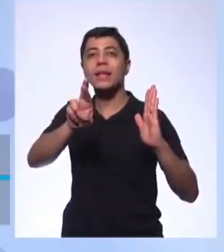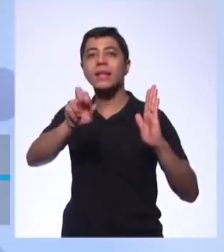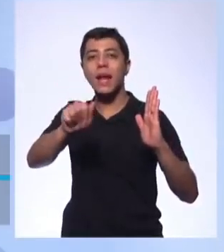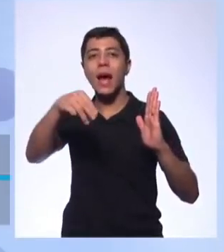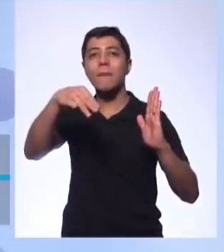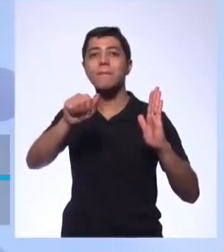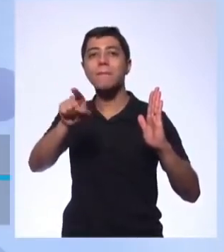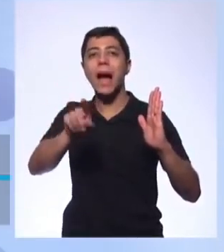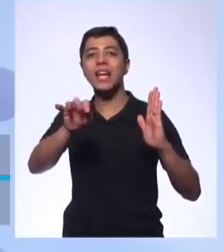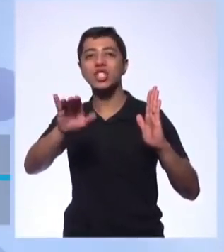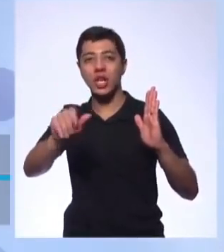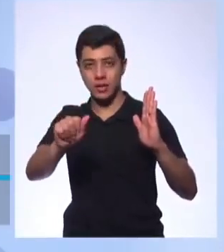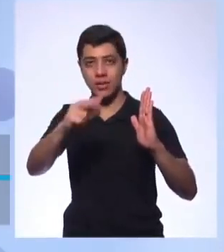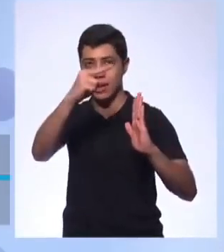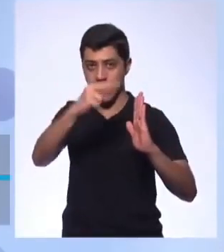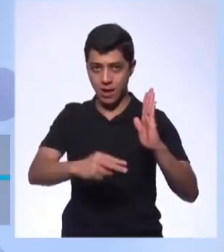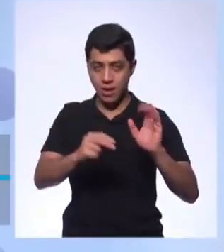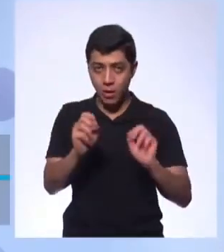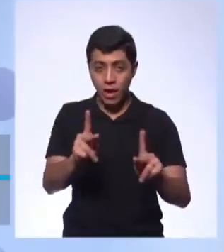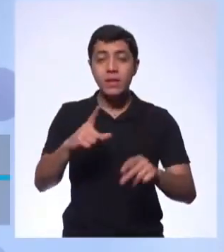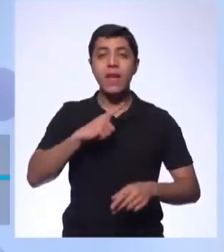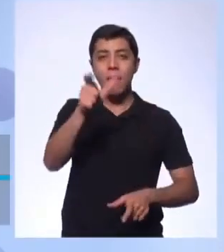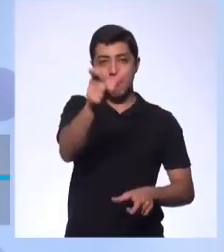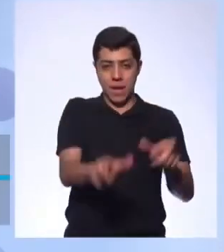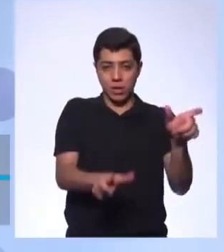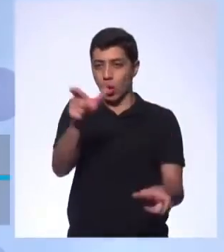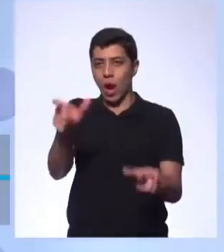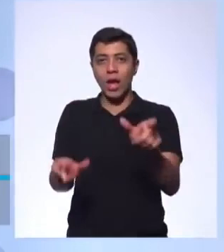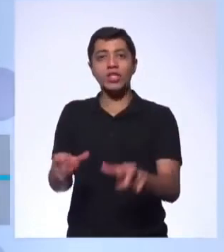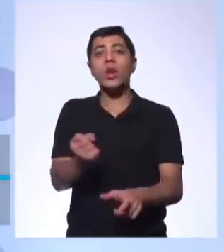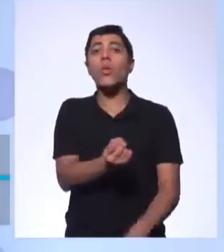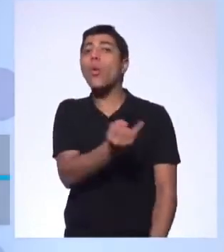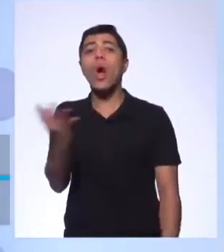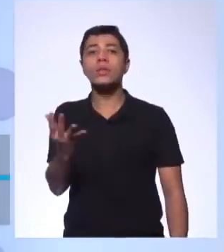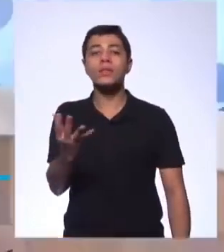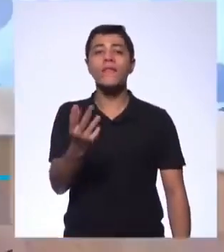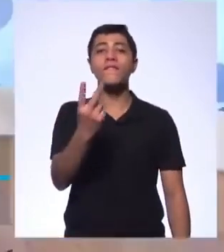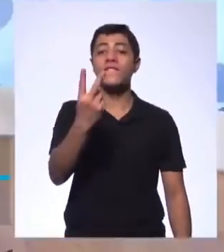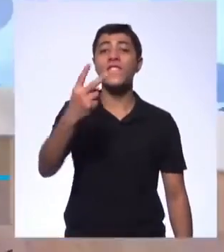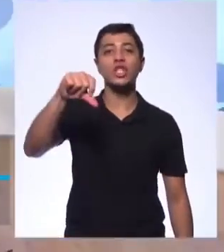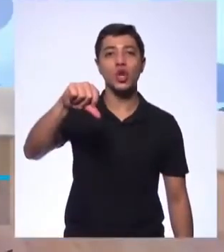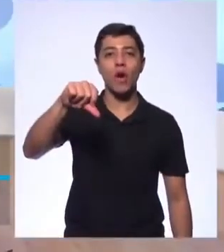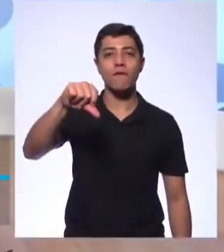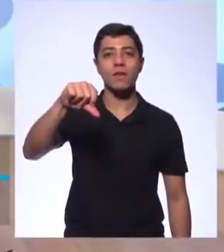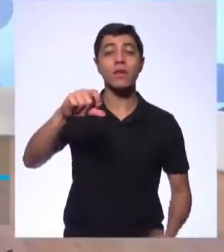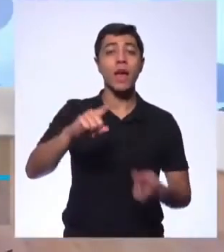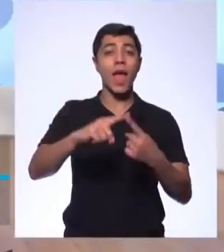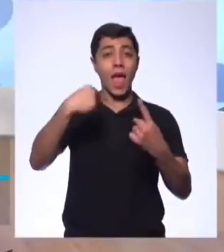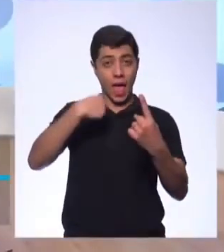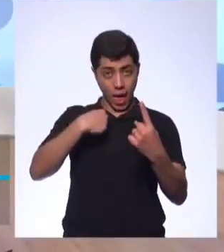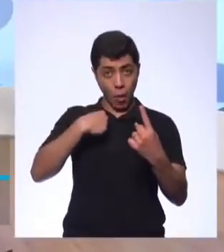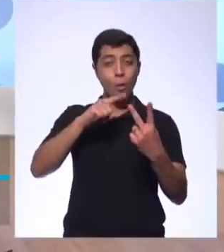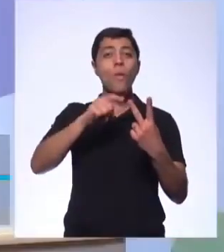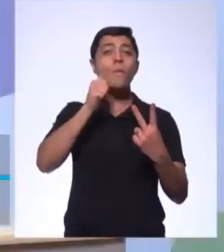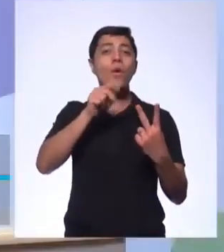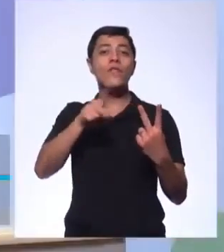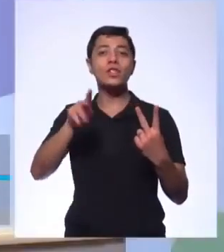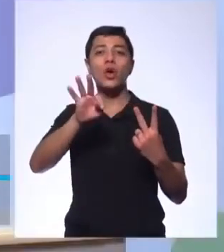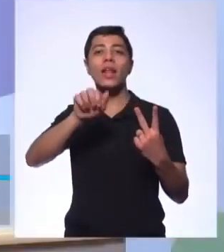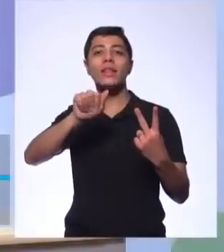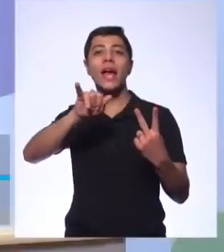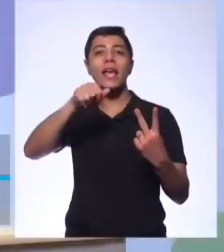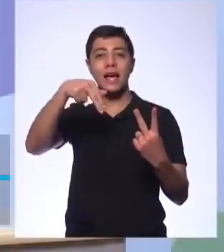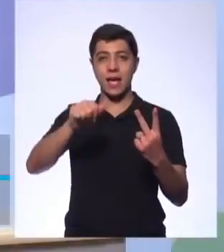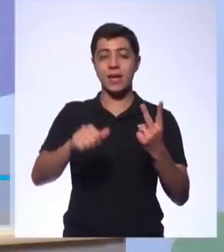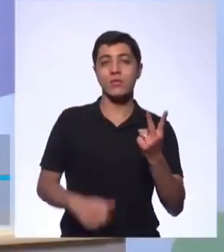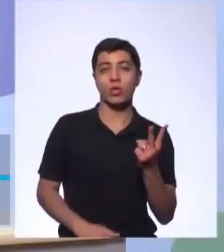29 personagens, por isso o grande desafio. Faremos, eu e a professora Tayana, todos os 29 personagens. Tem mais um aqui, Mais? dois, na verdade. Ótimo. Luiz, que ele